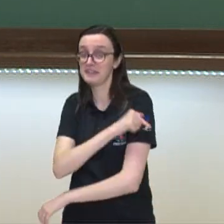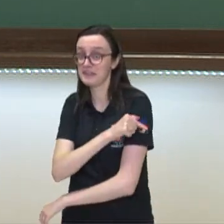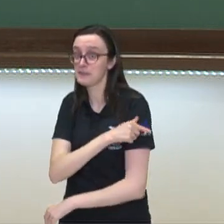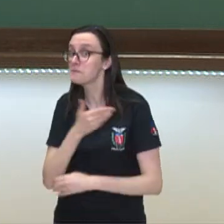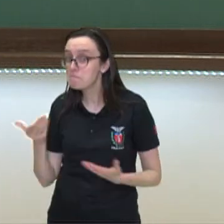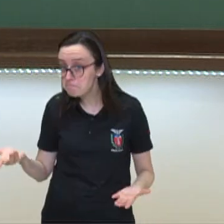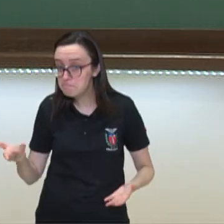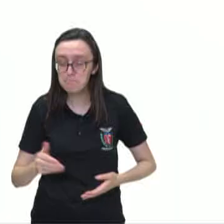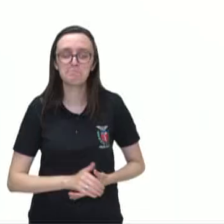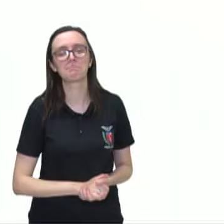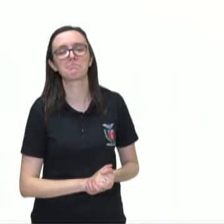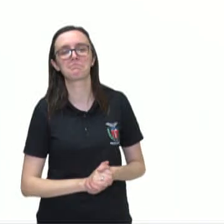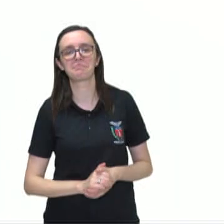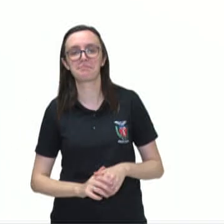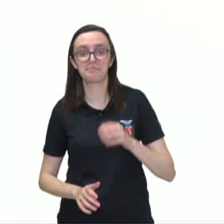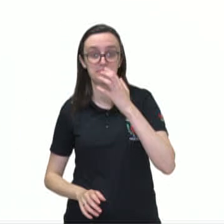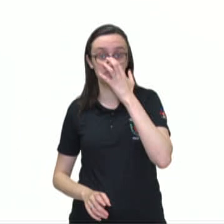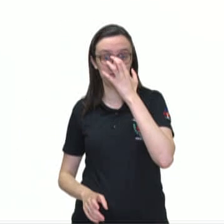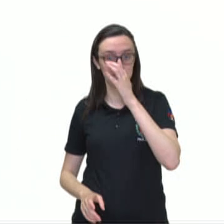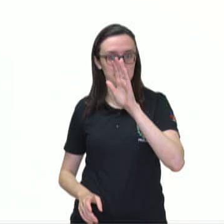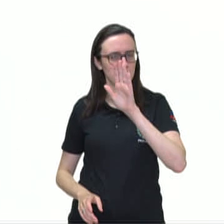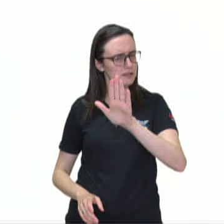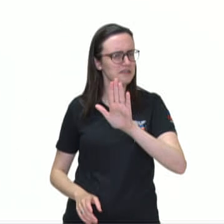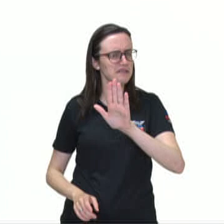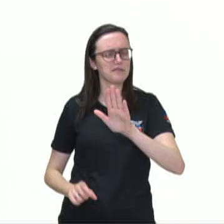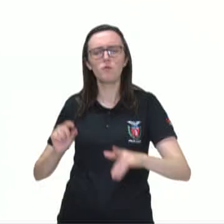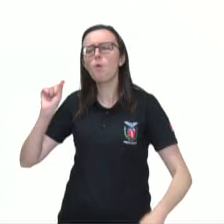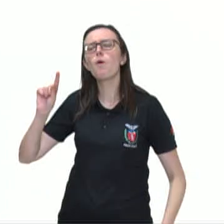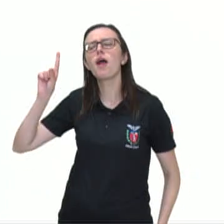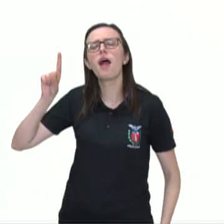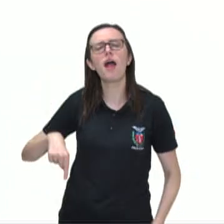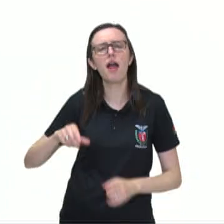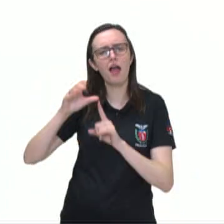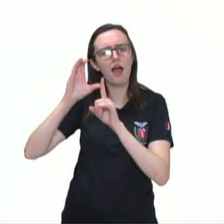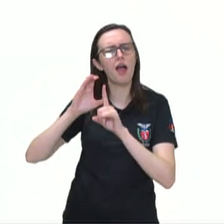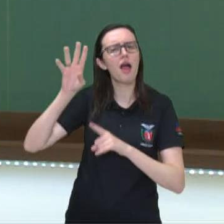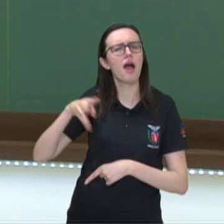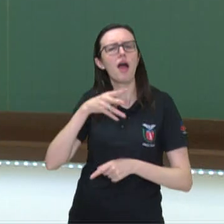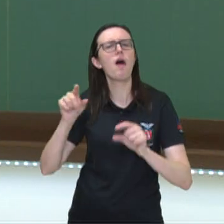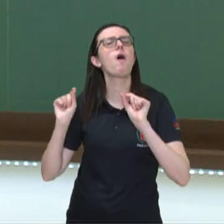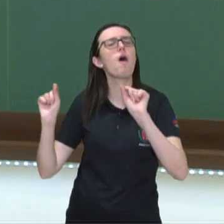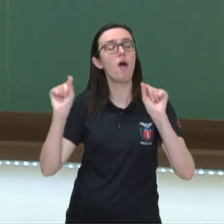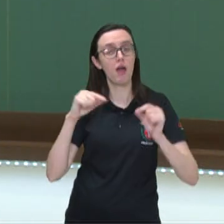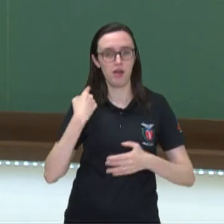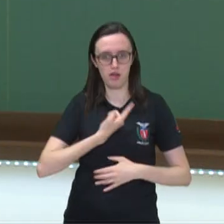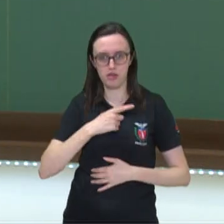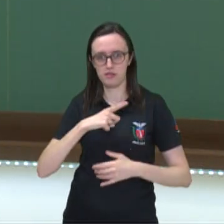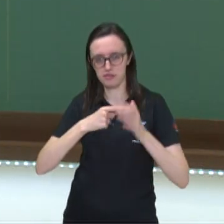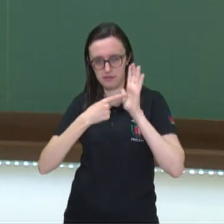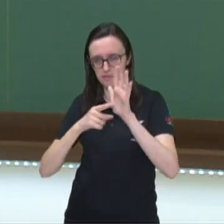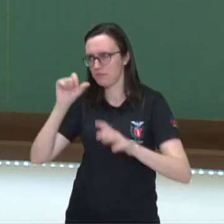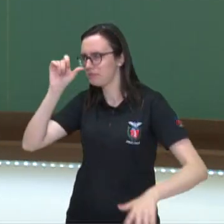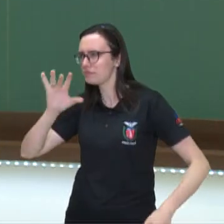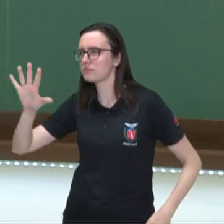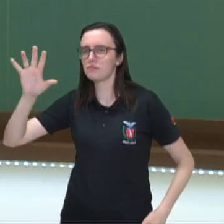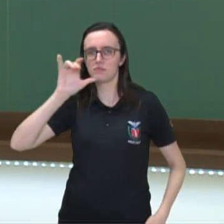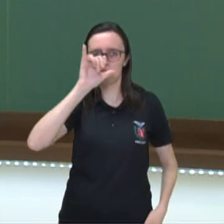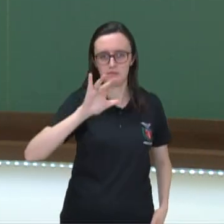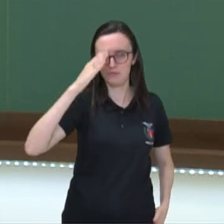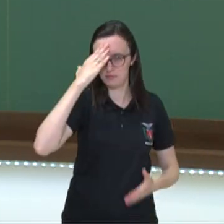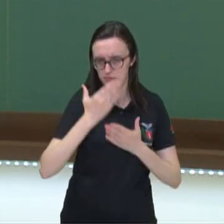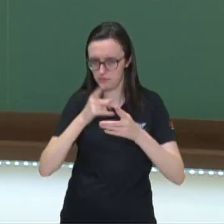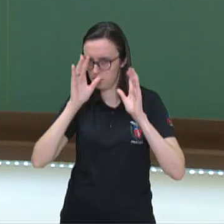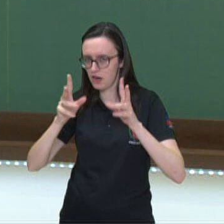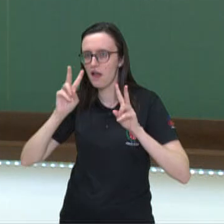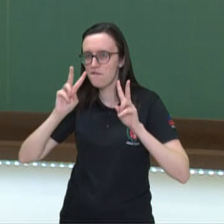ano? Aliás, o que é um calendário? Aqui temos algumas imagens, já deve ter visto o